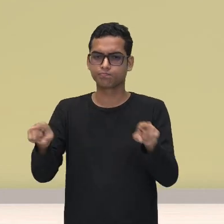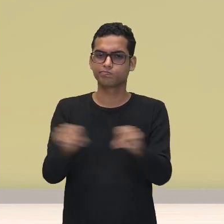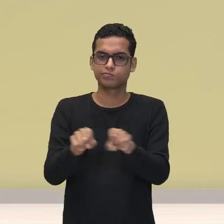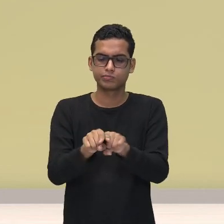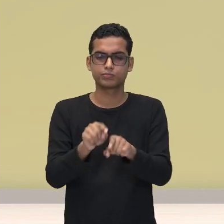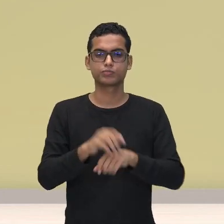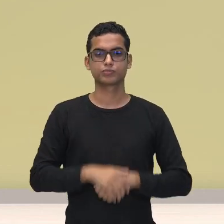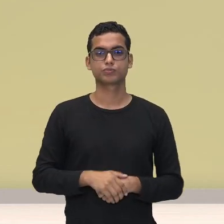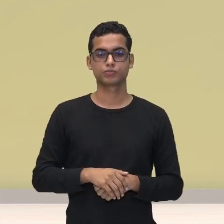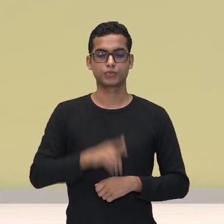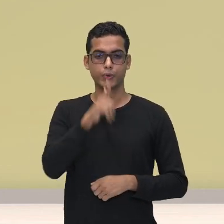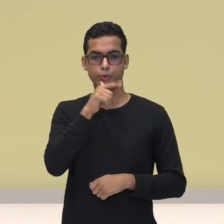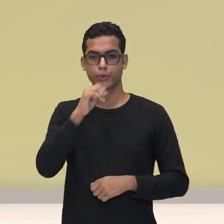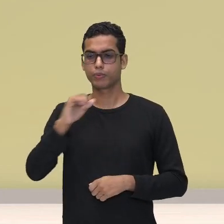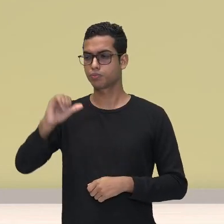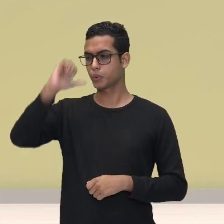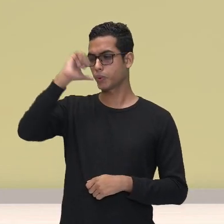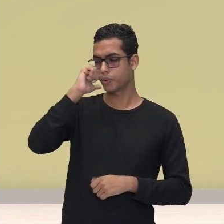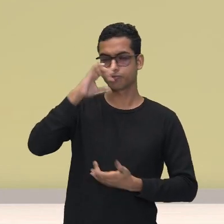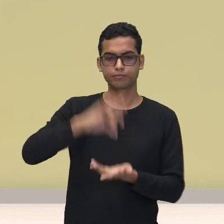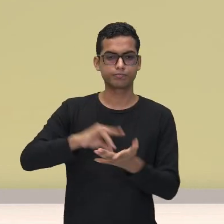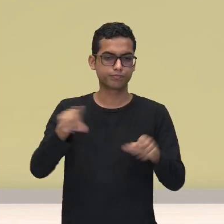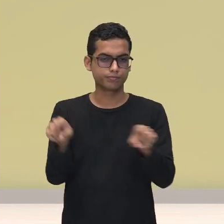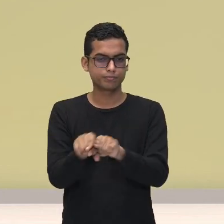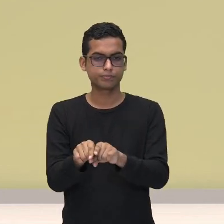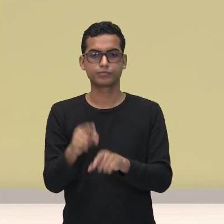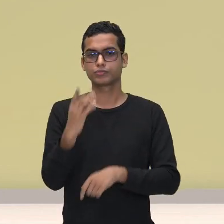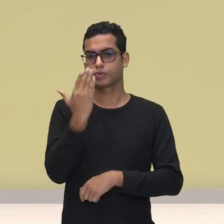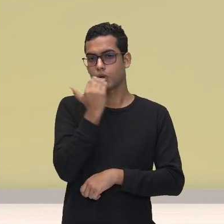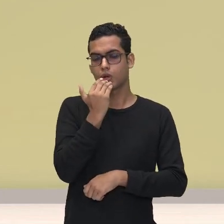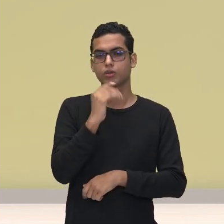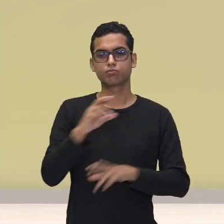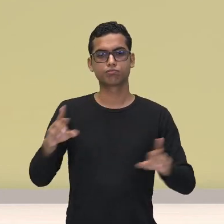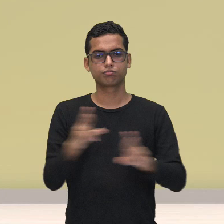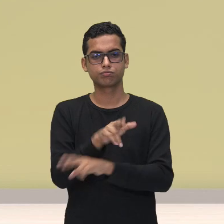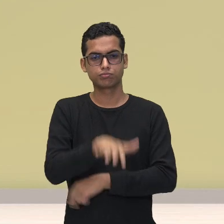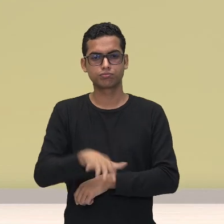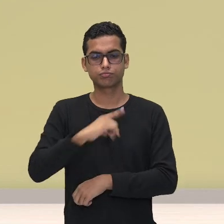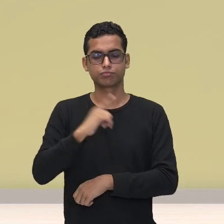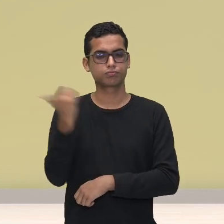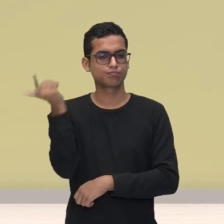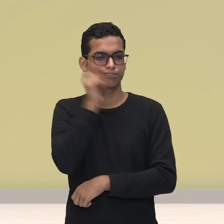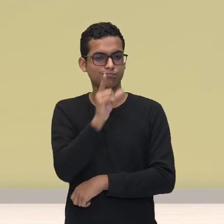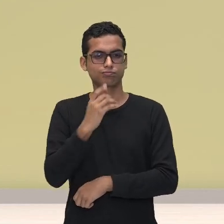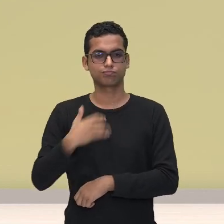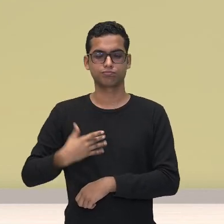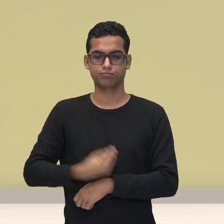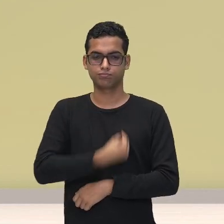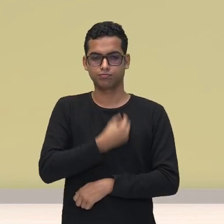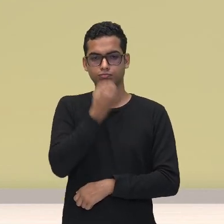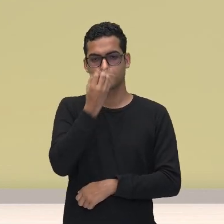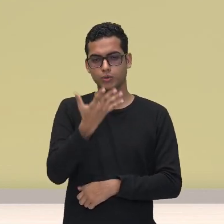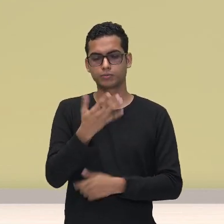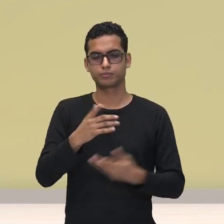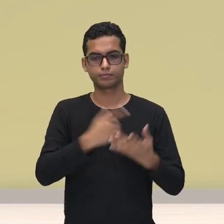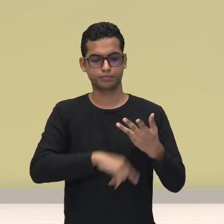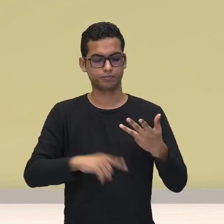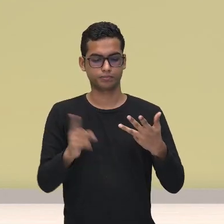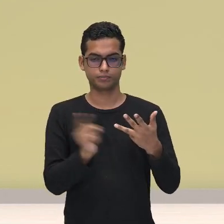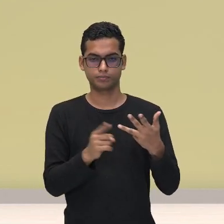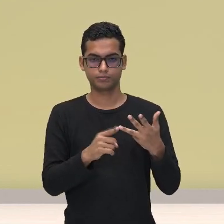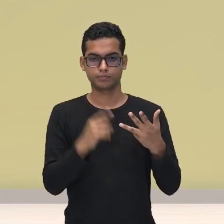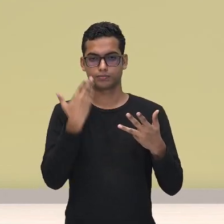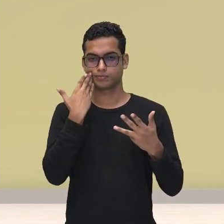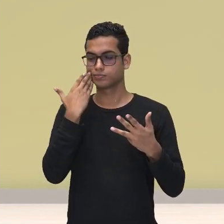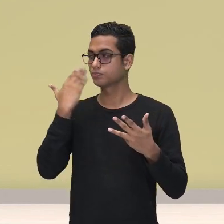hidratar-se, alimentar-se estão relacionados também ao sucesso para que a gente tenha uma boa saúde. Esse outro